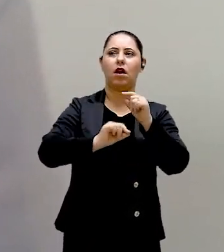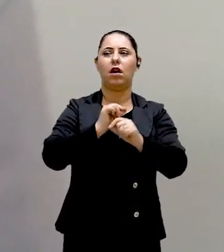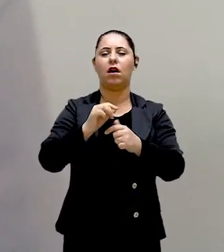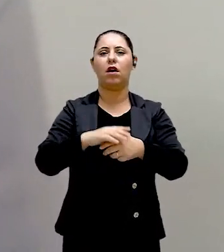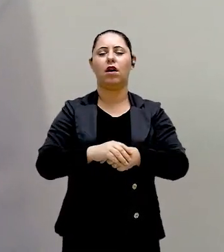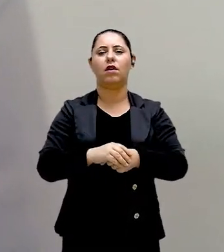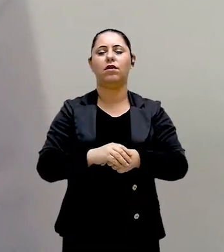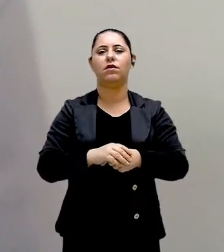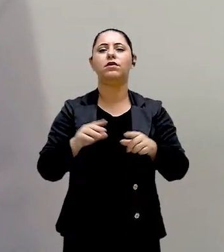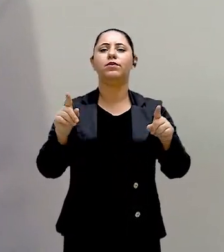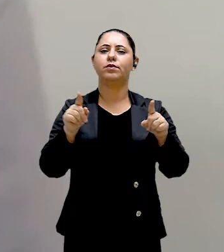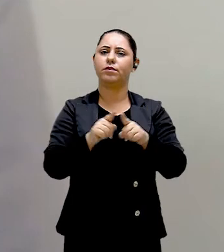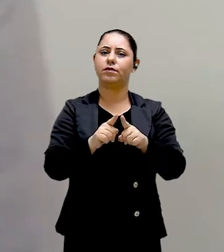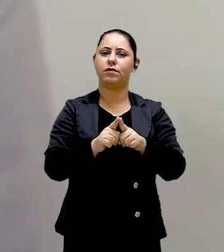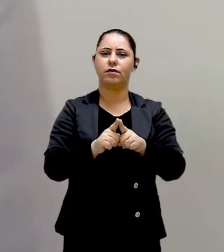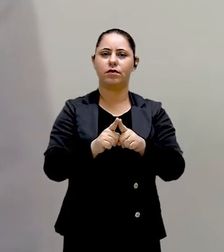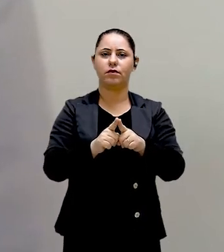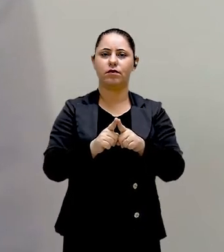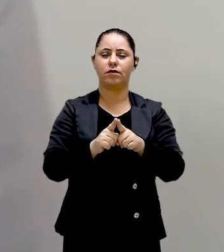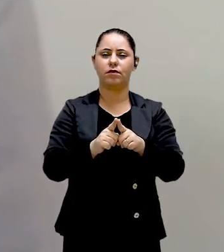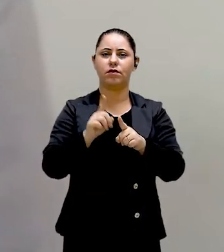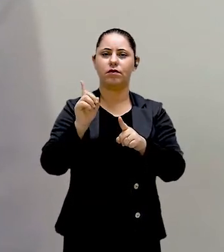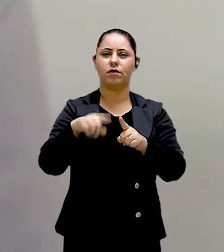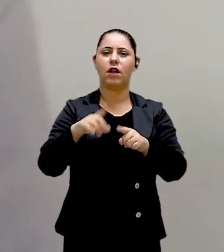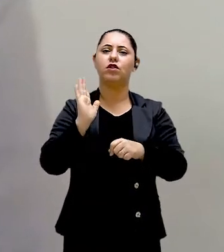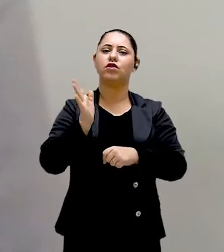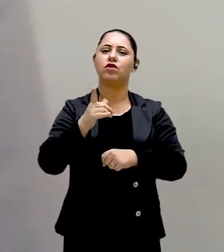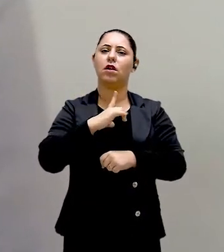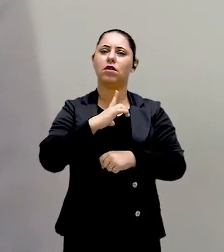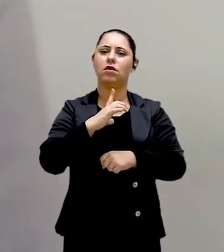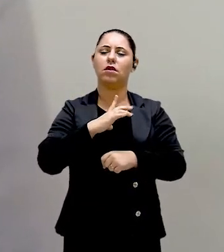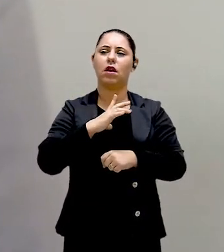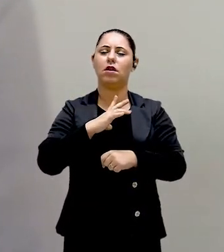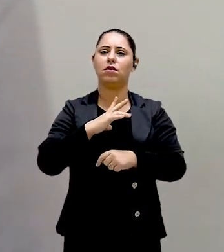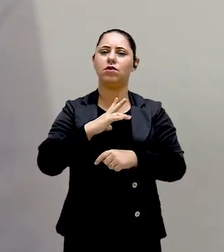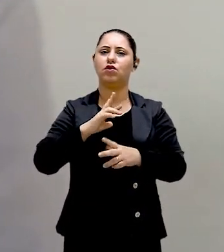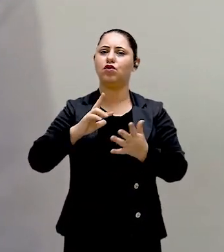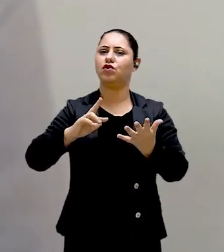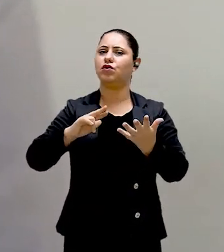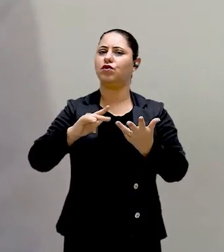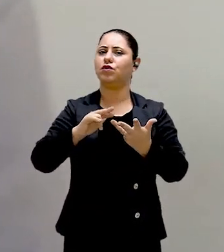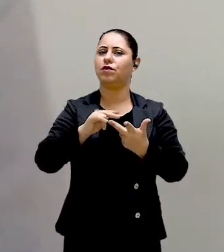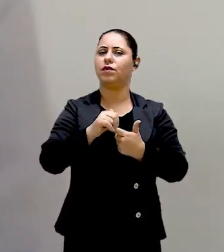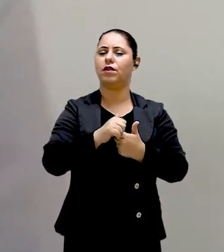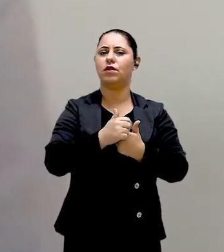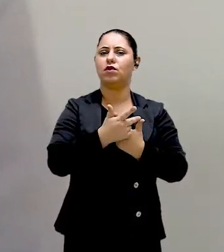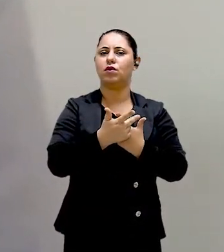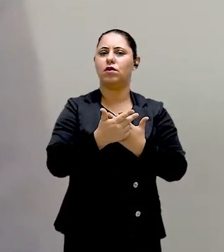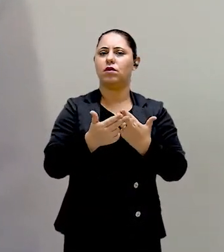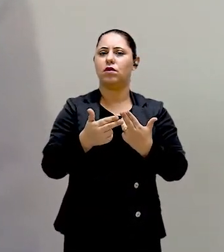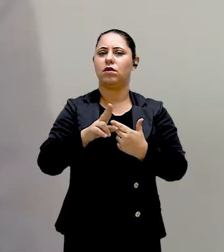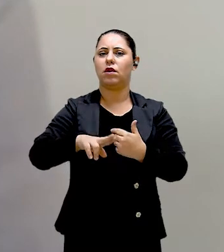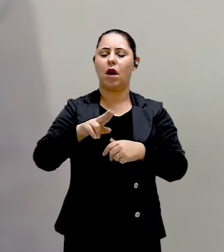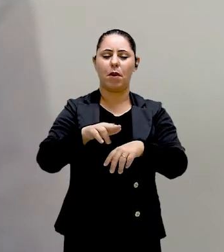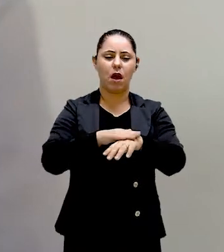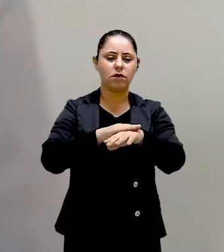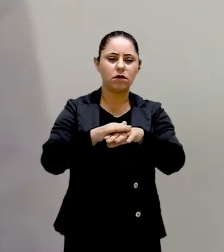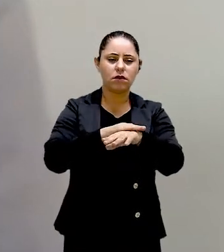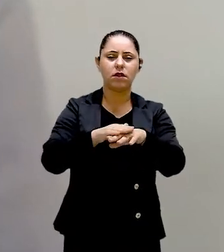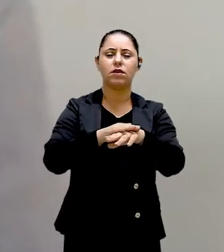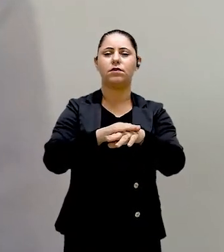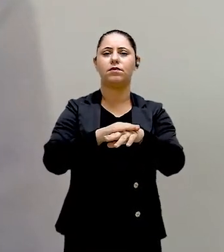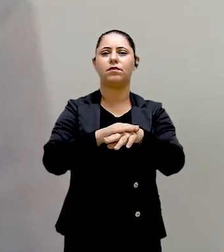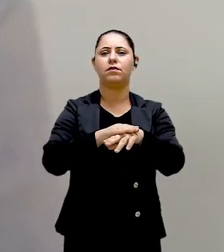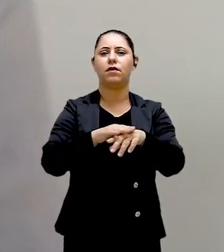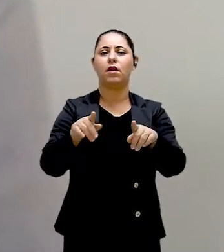humanas. Já tem métodos alternativos validados para avaliar a irritação da pele, dos